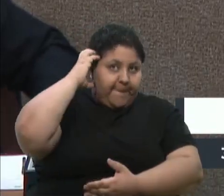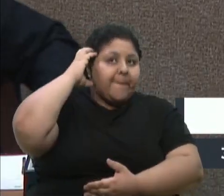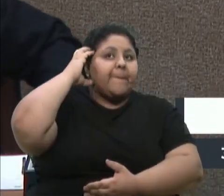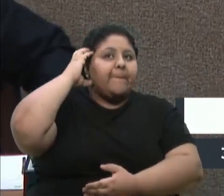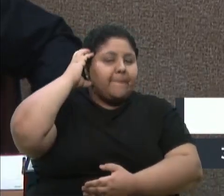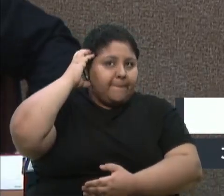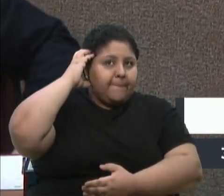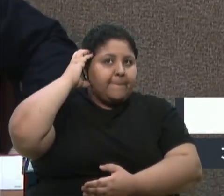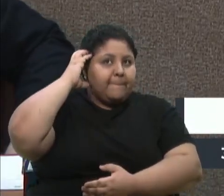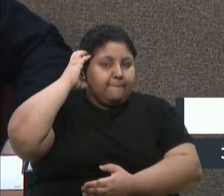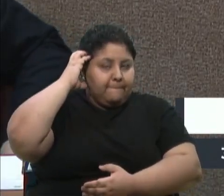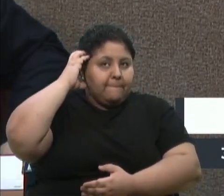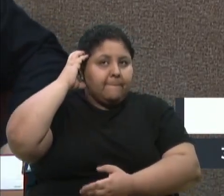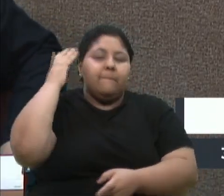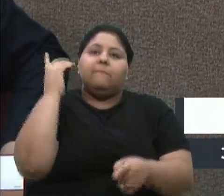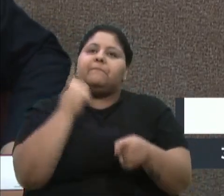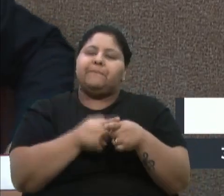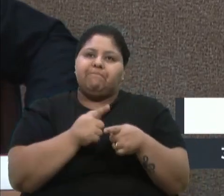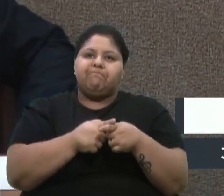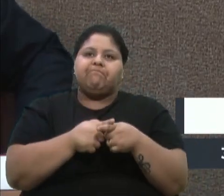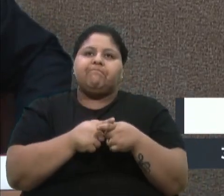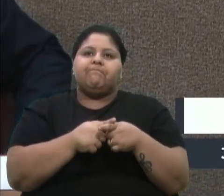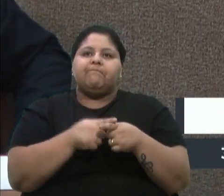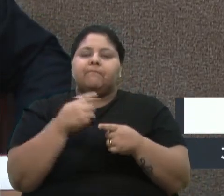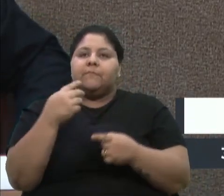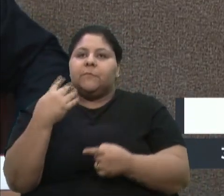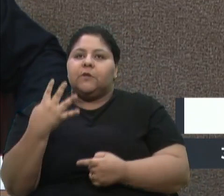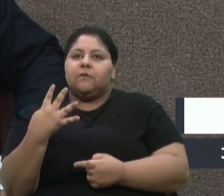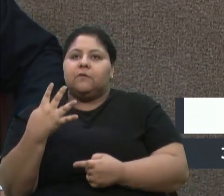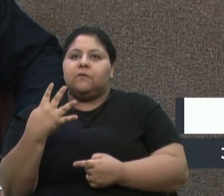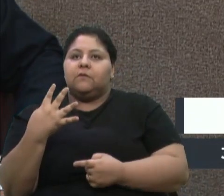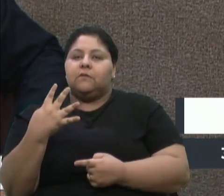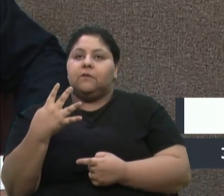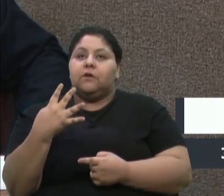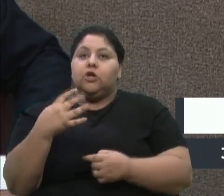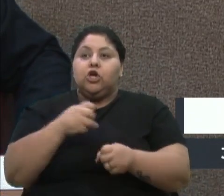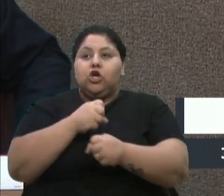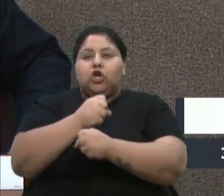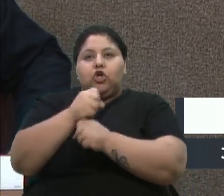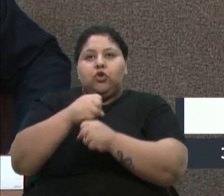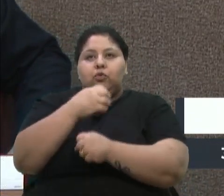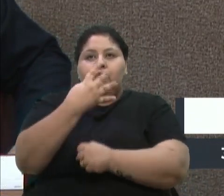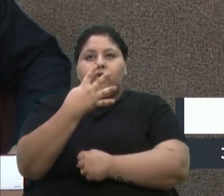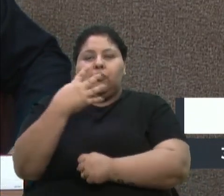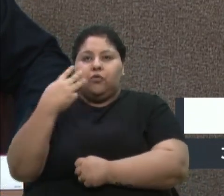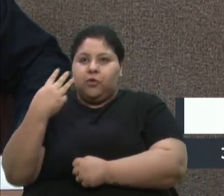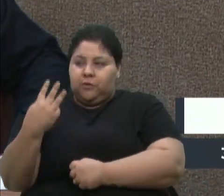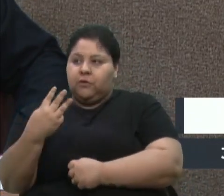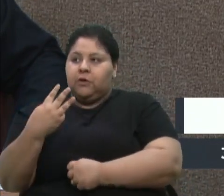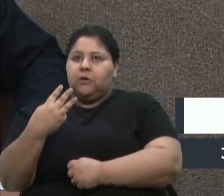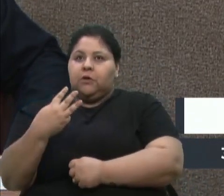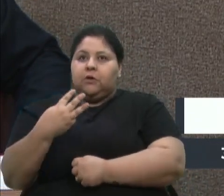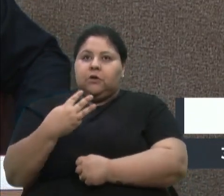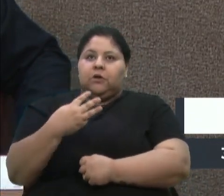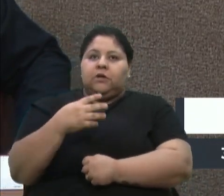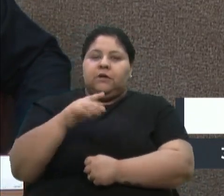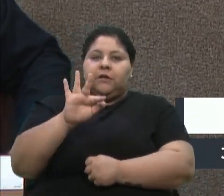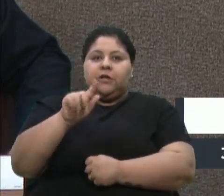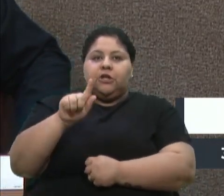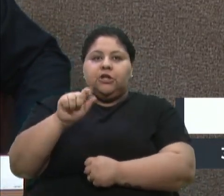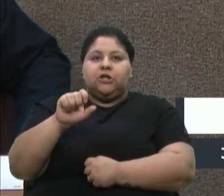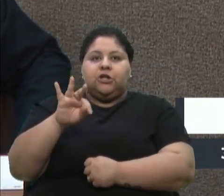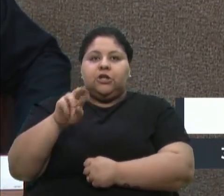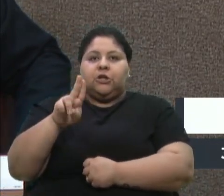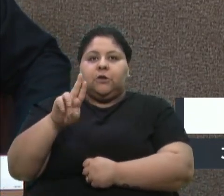Radialista, em função de que, em 43, Getúlio Vargas assinou e criou o piso salarial da categoria, e também no